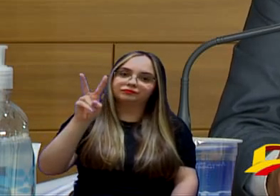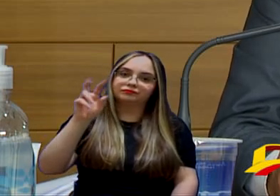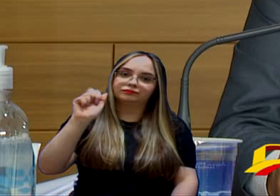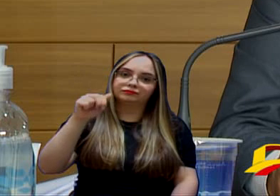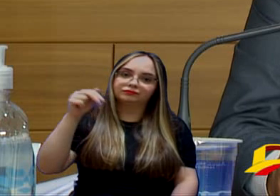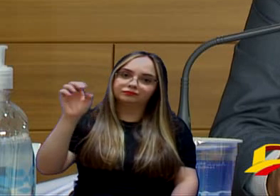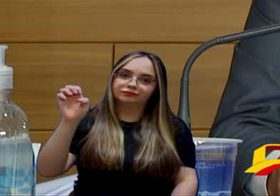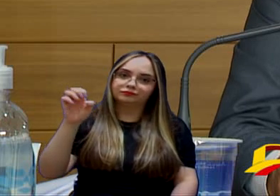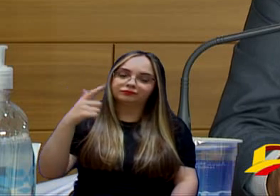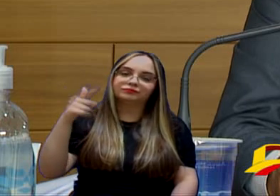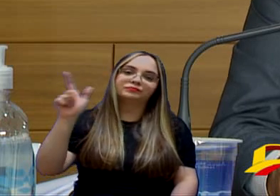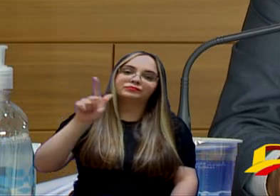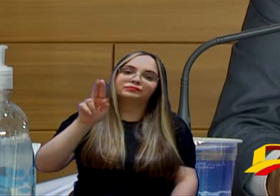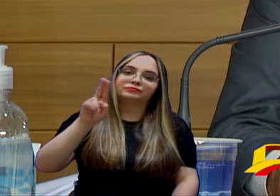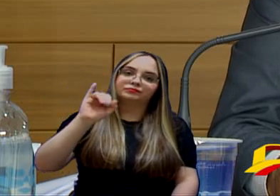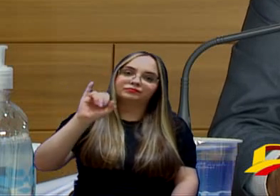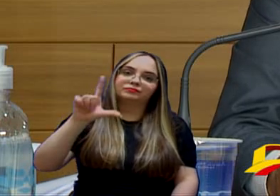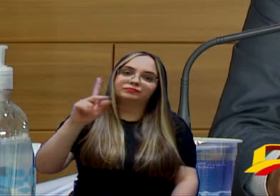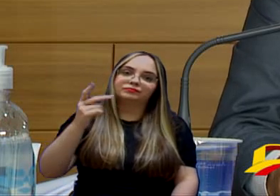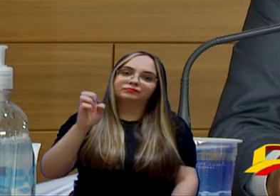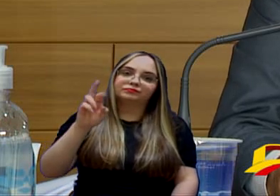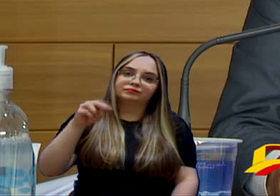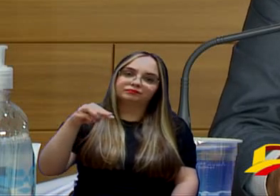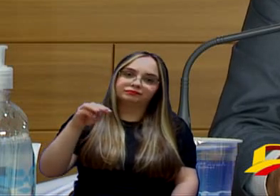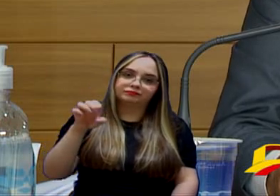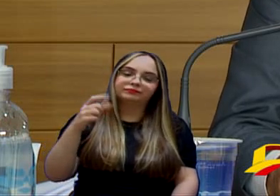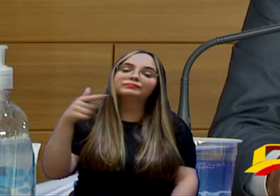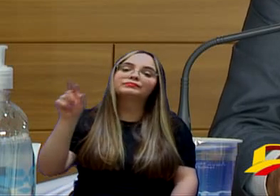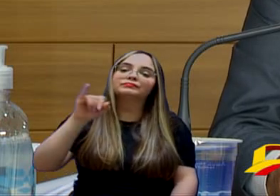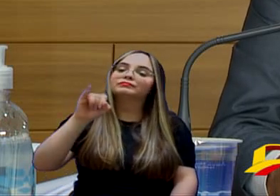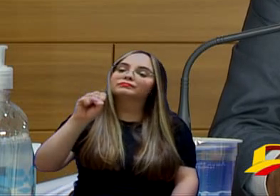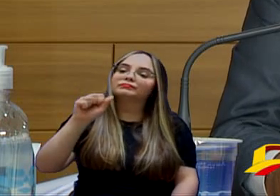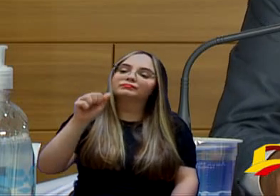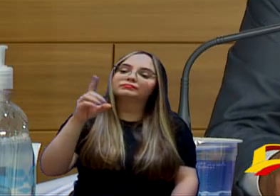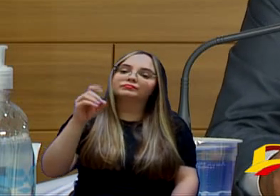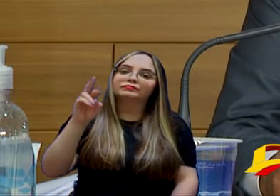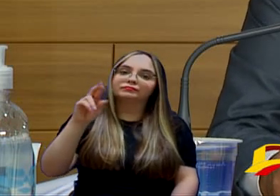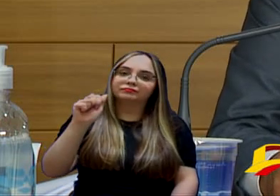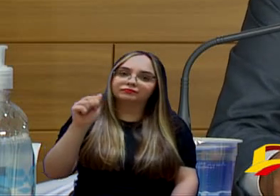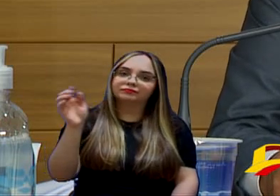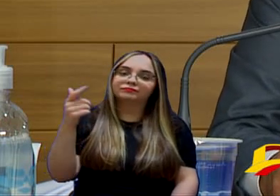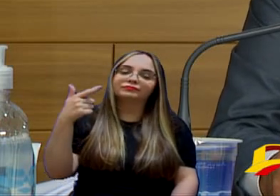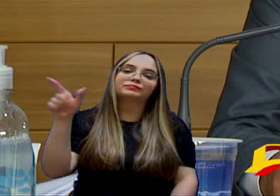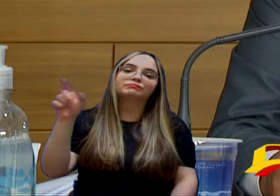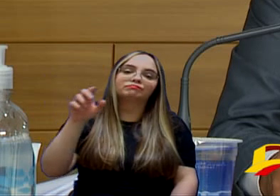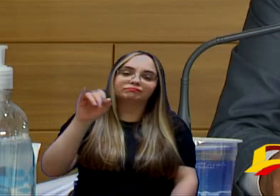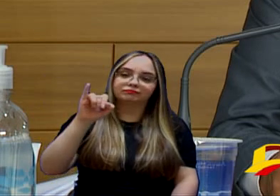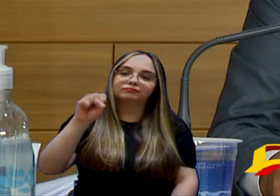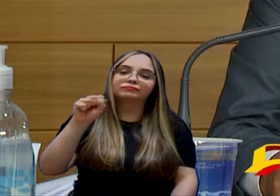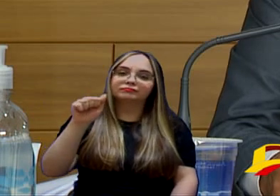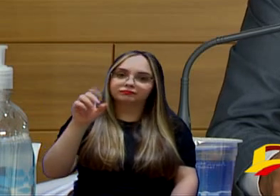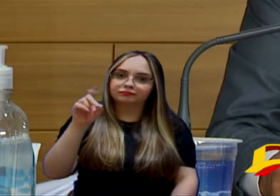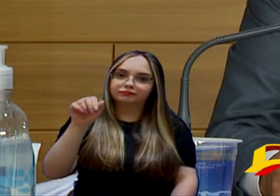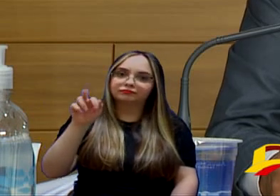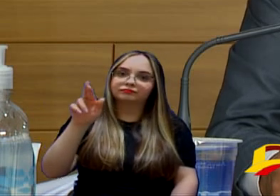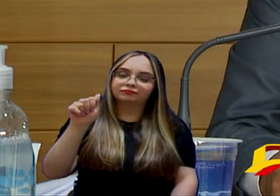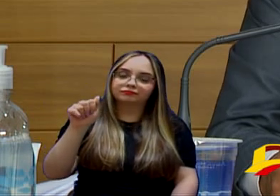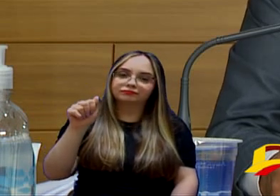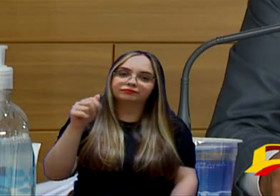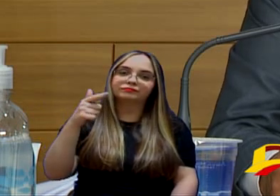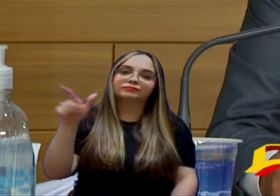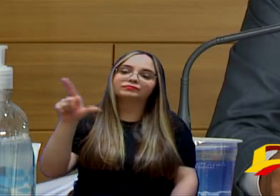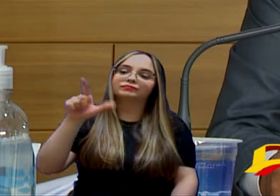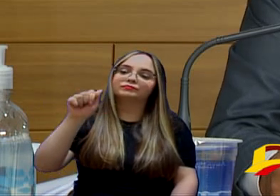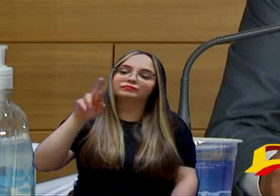Guilherme Oliveira Ceratti Isadora Camargo Isadora Garcia João Pedro Viana Nicola Silveira Larissa